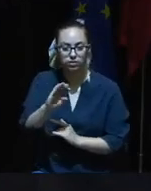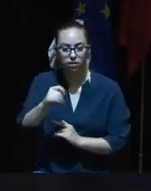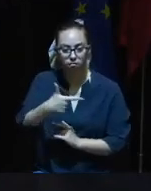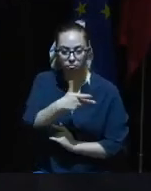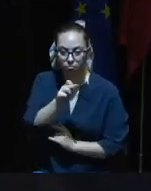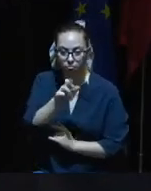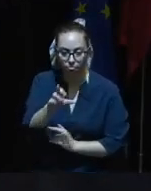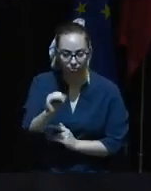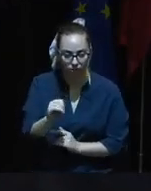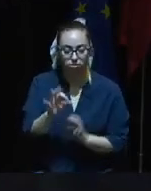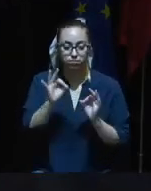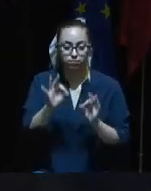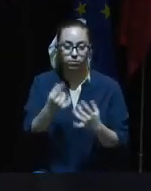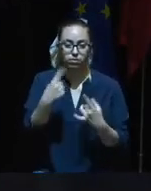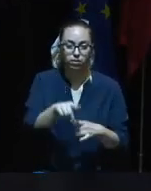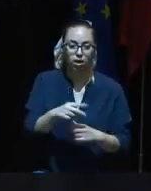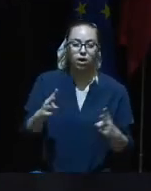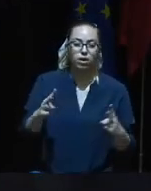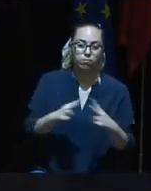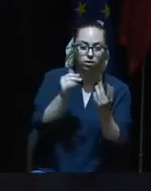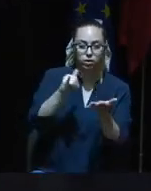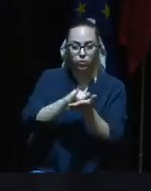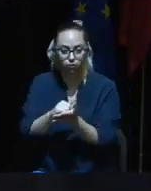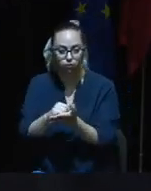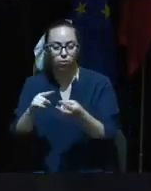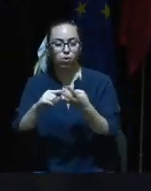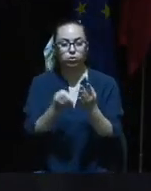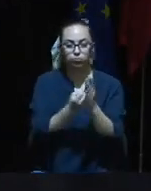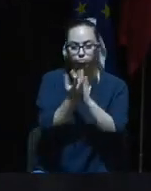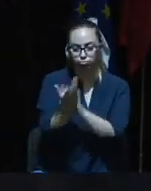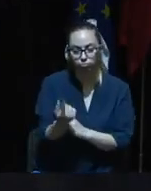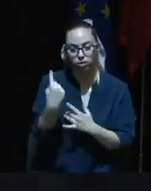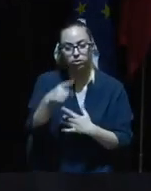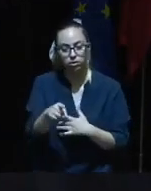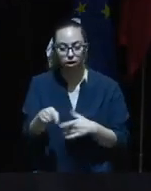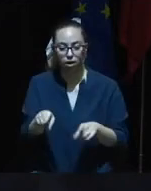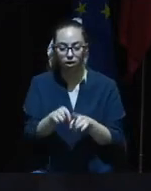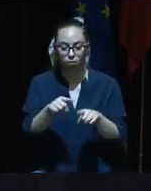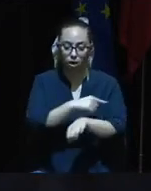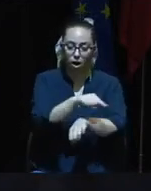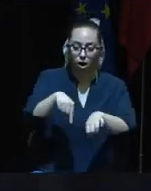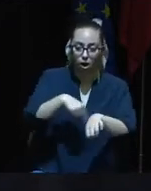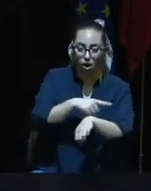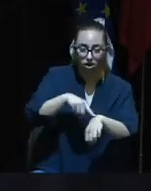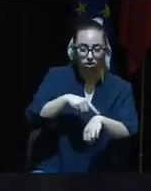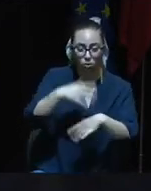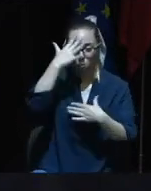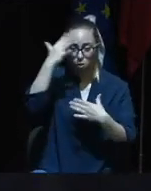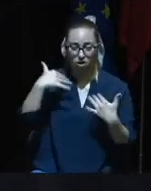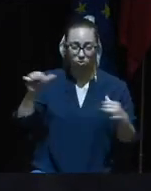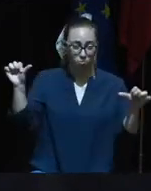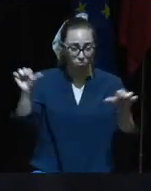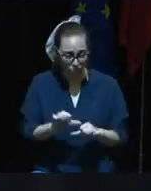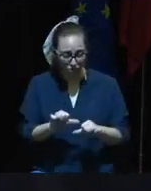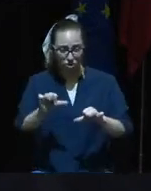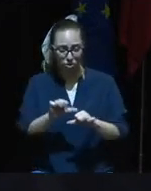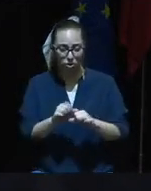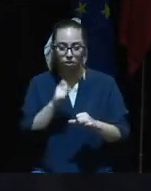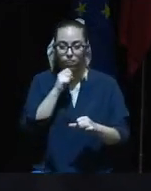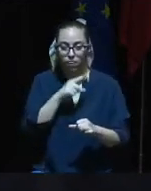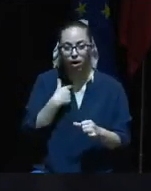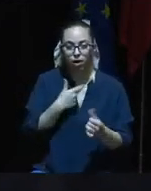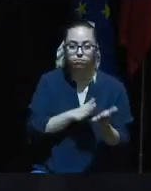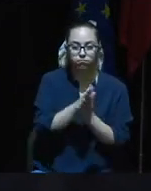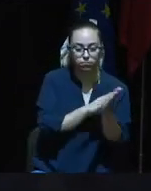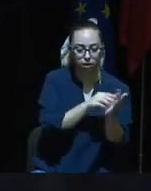os refúgios climáticos em Barcelona espalhados por toda a cidade e onde as pessoas são incentivadas a passar as horas de maior calor ou então aproveitar